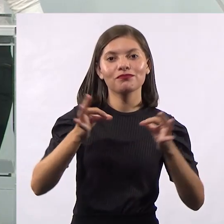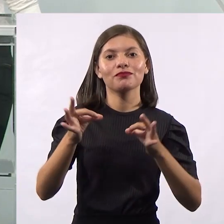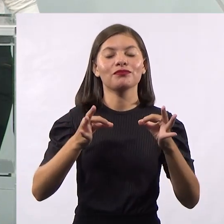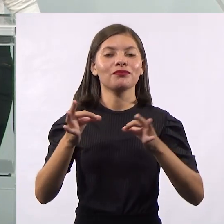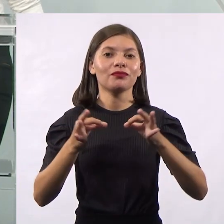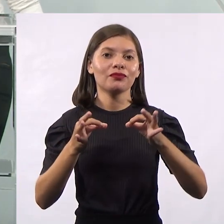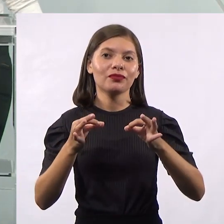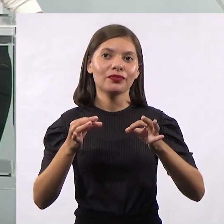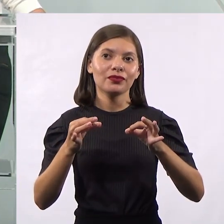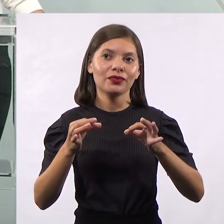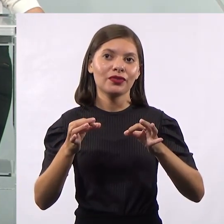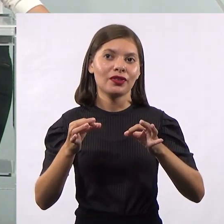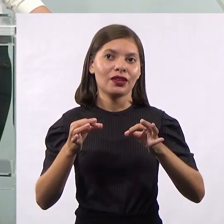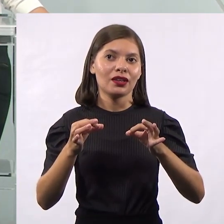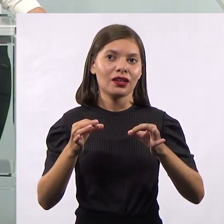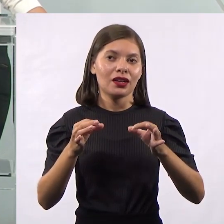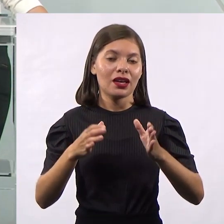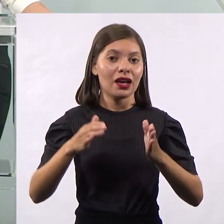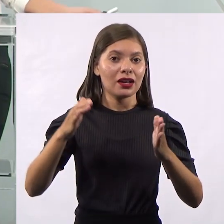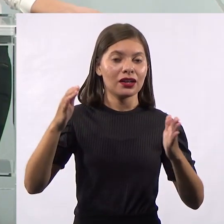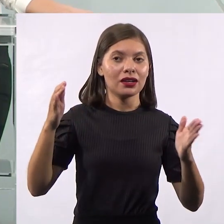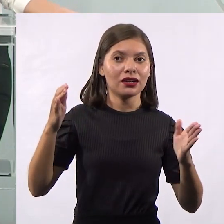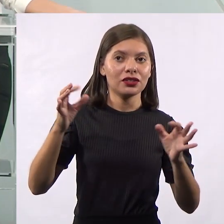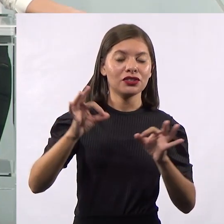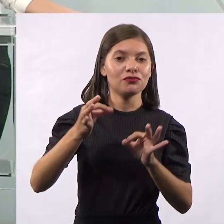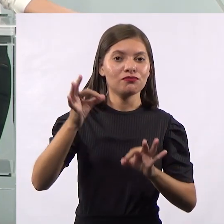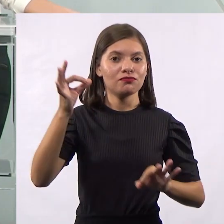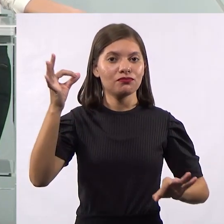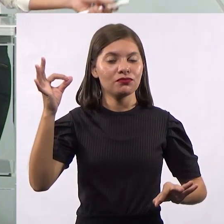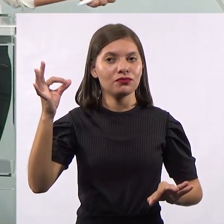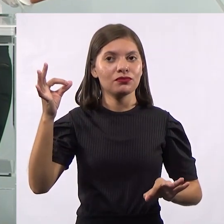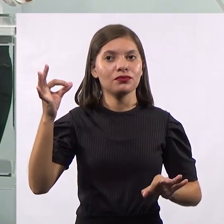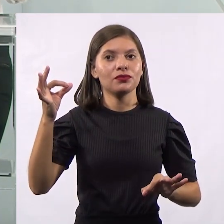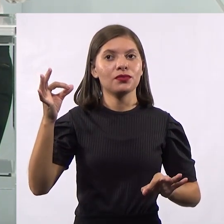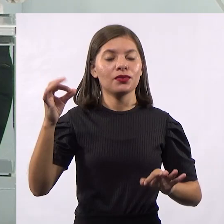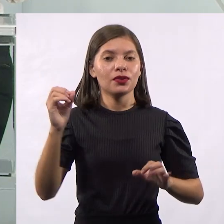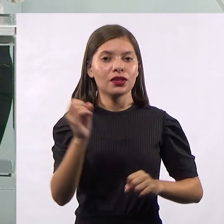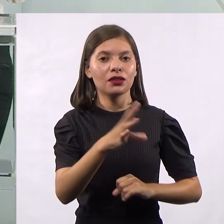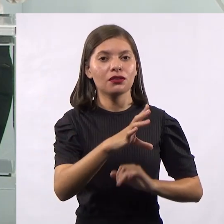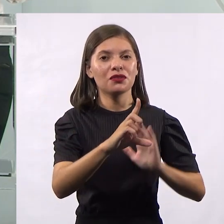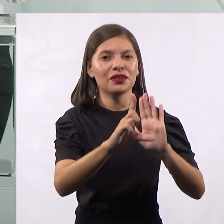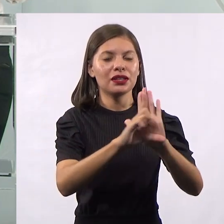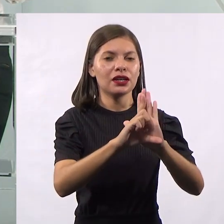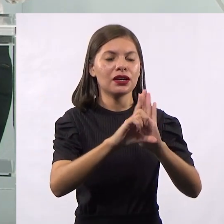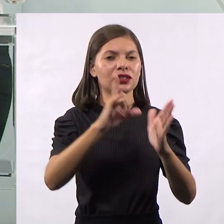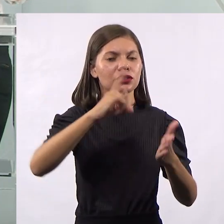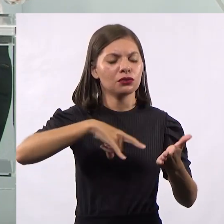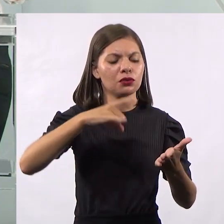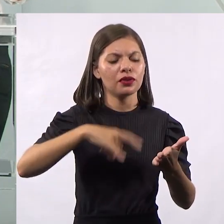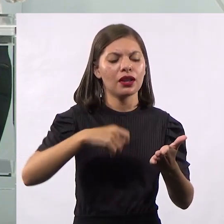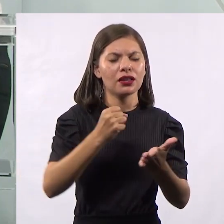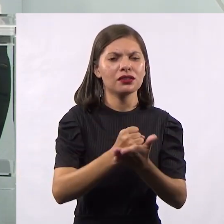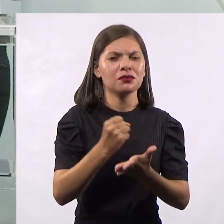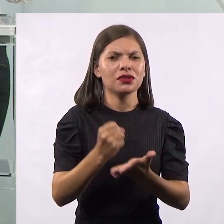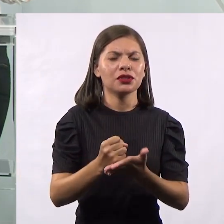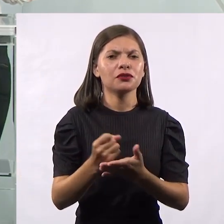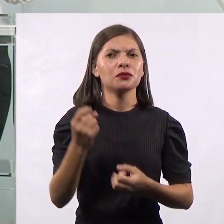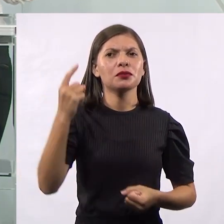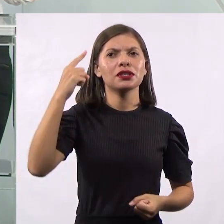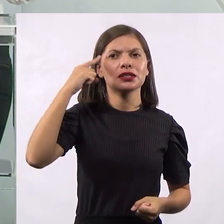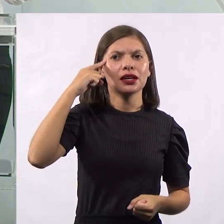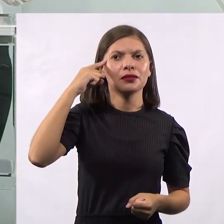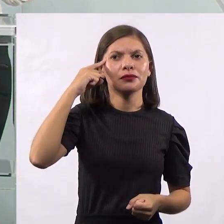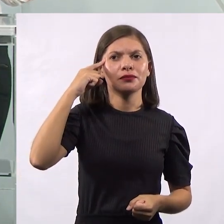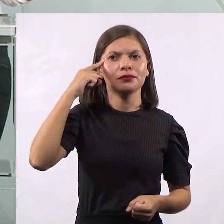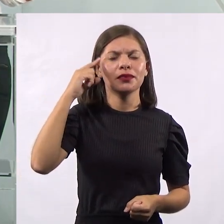planejamento, né? Que é a grande lógica da nova lei de licitações e contratos administrativos, inclusive no